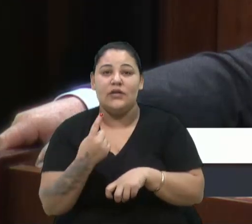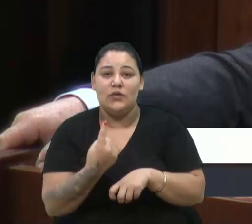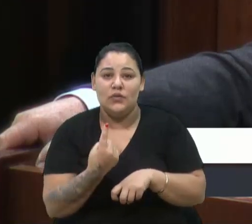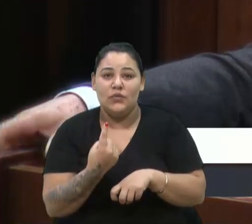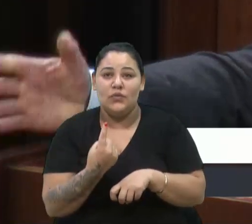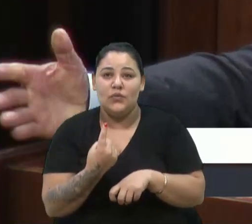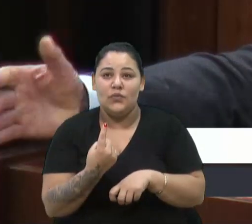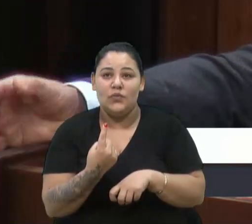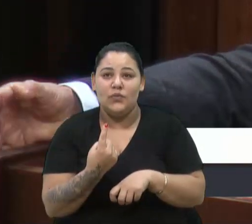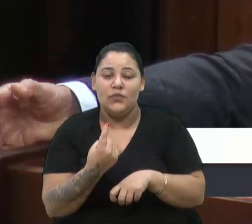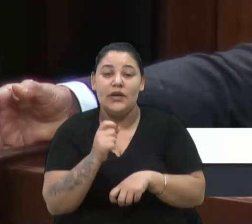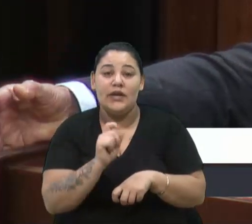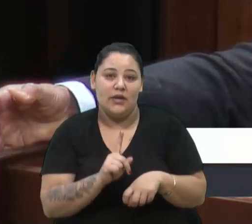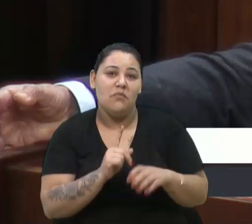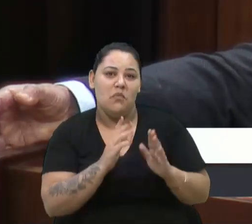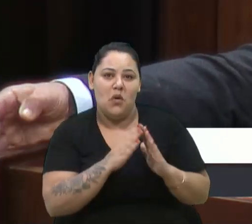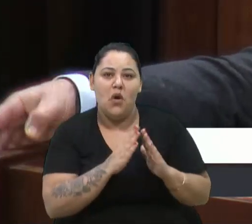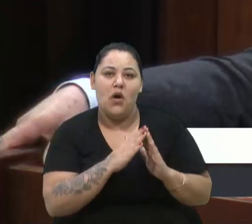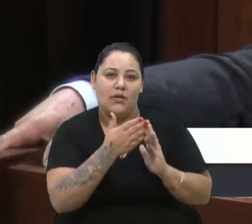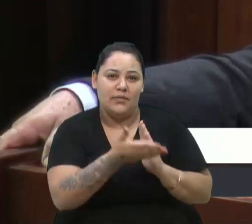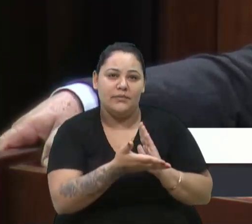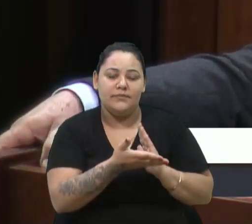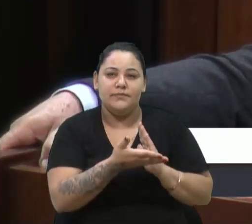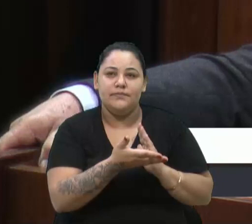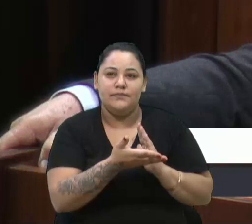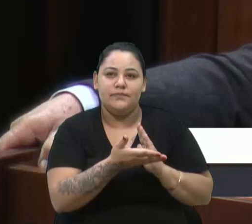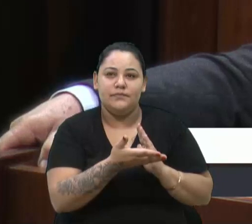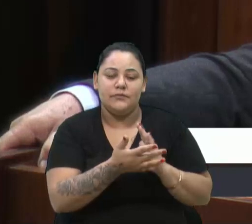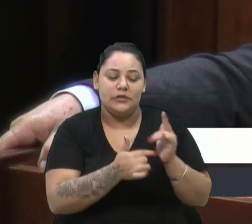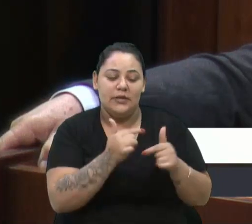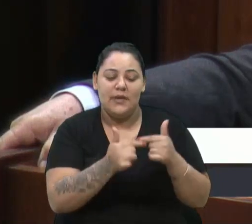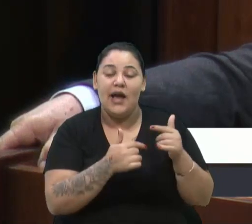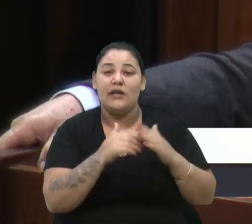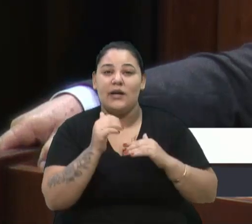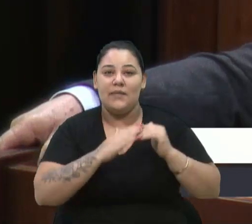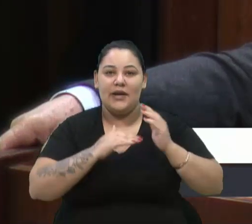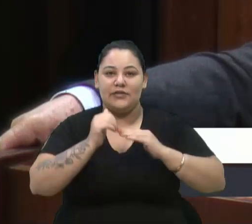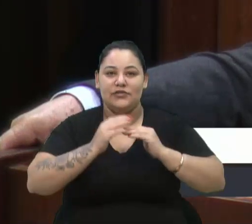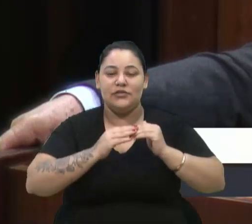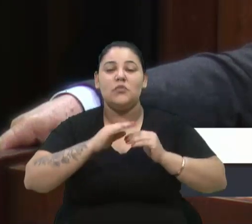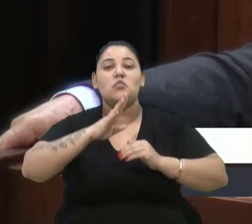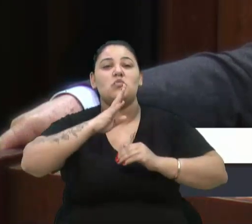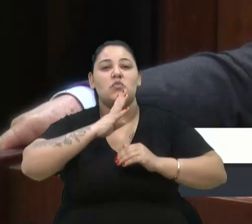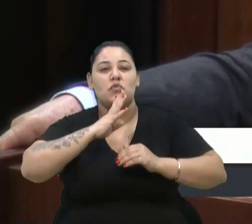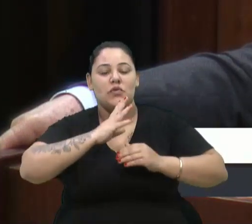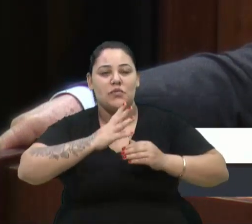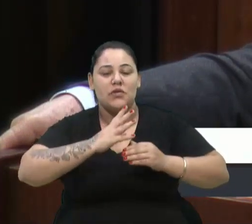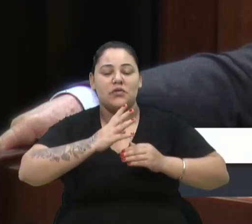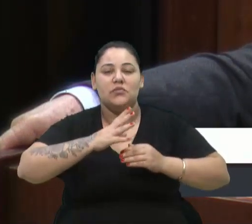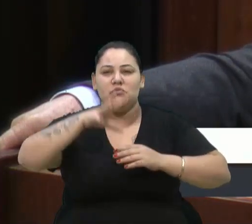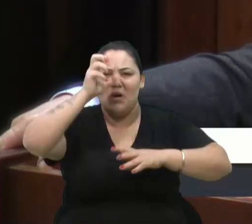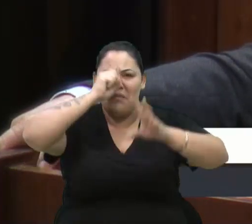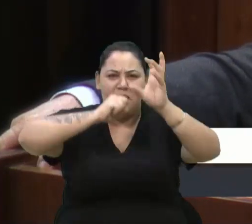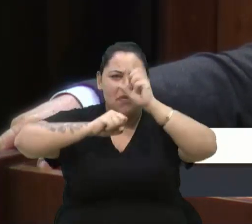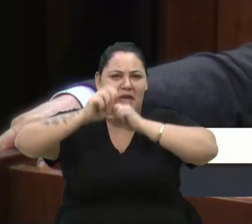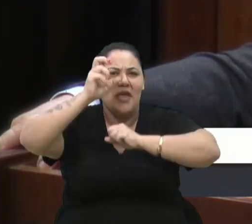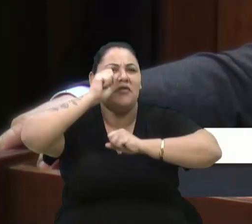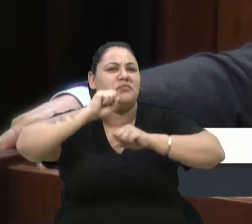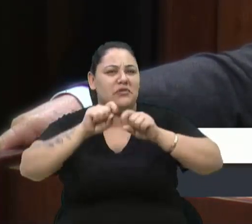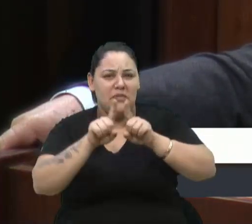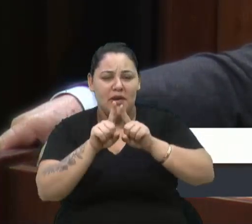propriedades rurais em que moram onde exercitam na prática conhecimentos recebidos e também ensina os pais